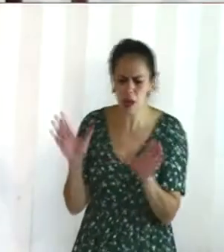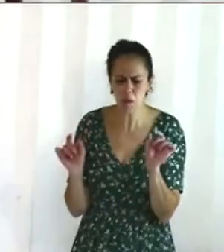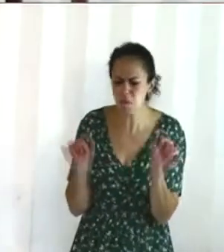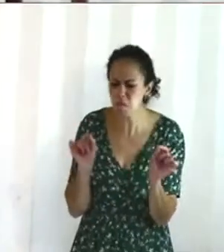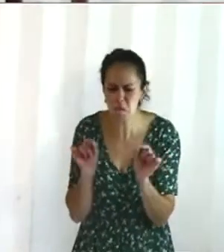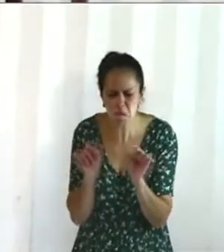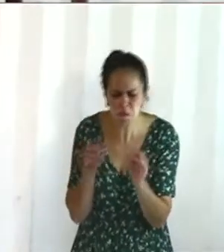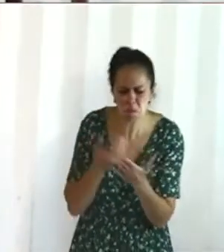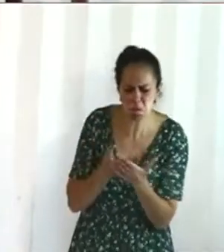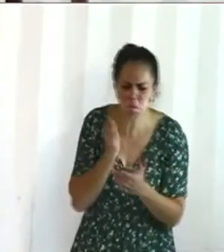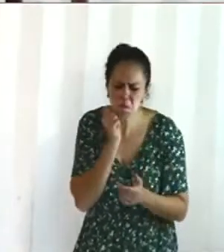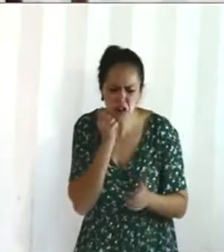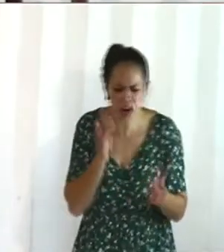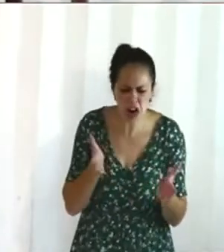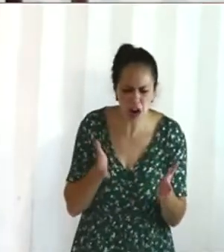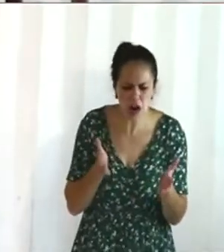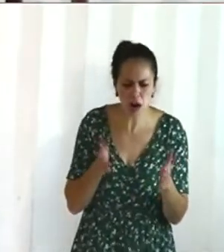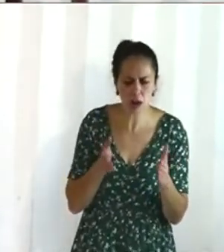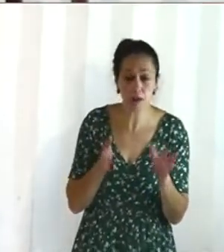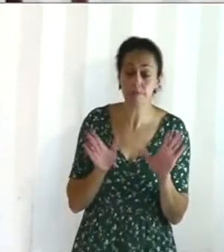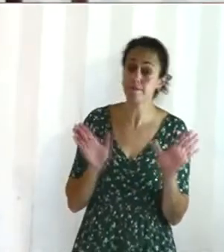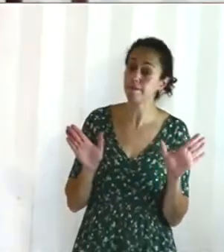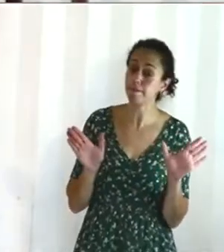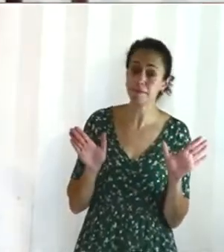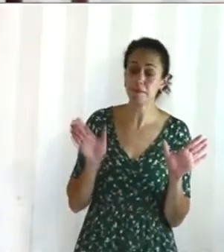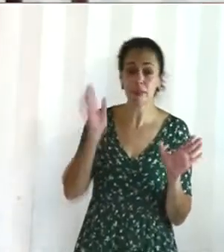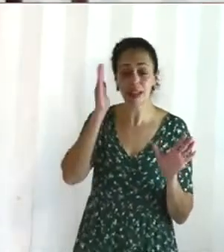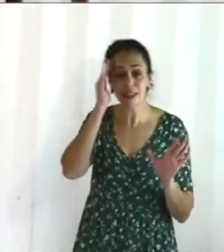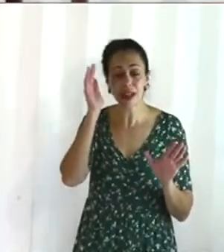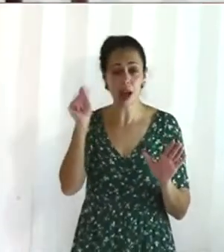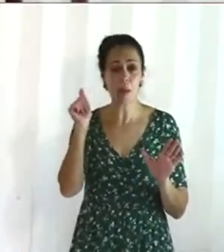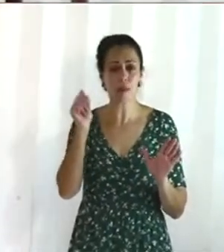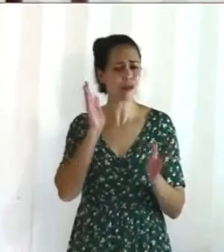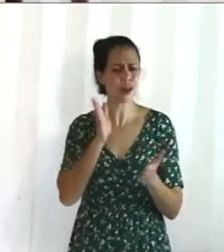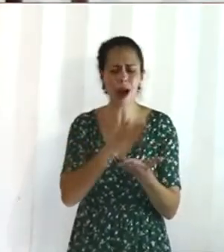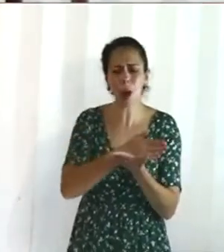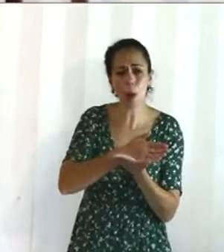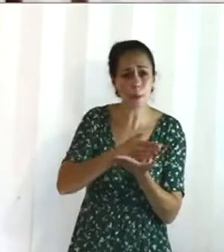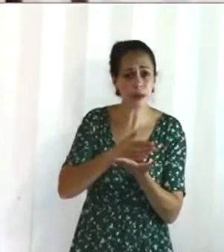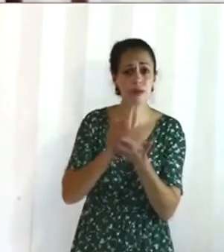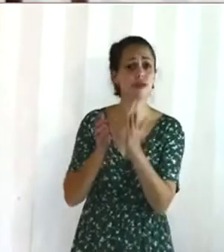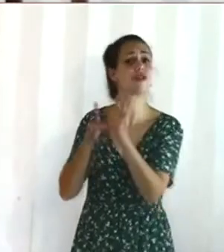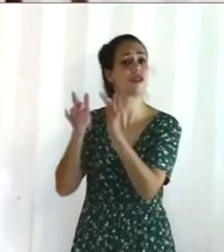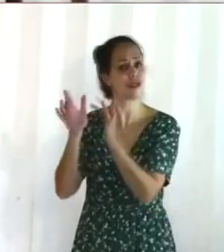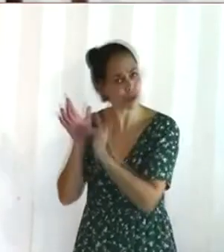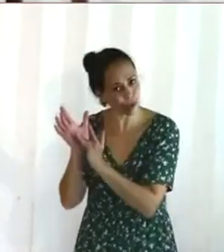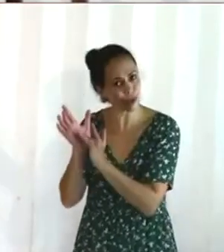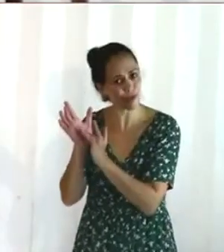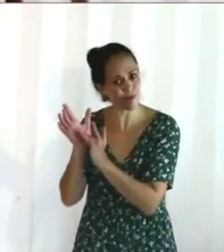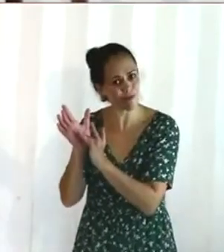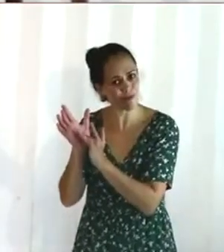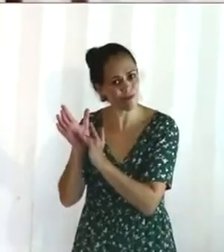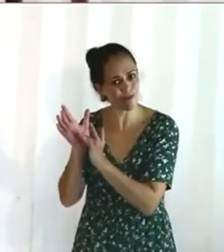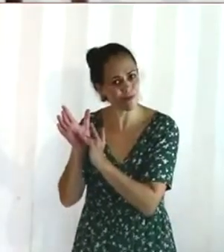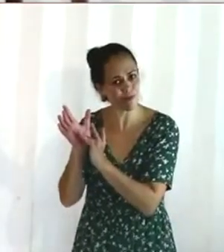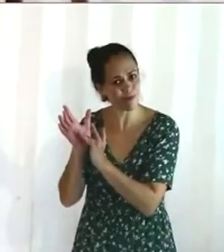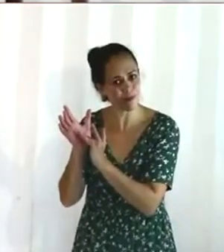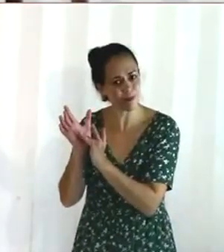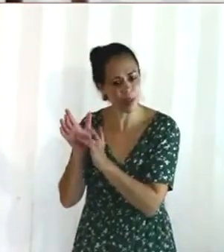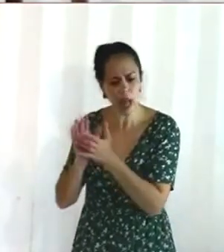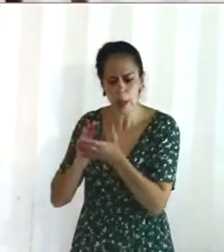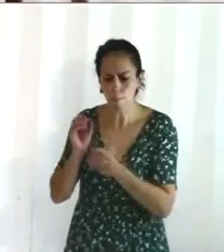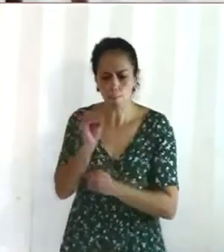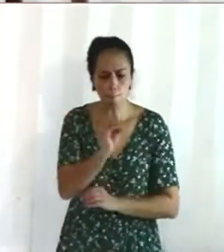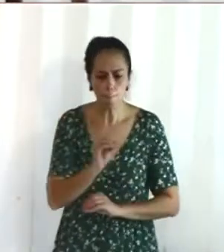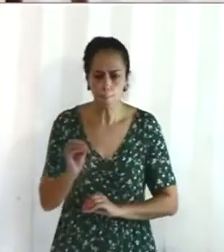verbo, e o verbo estava com Deus, e o verbo era Deus. Ou seja, o verbo é o princípio, porque ele é o